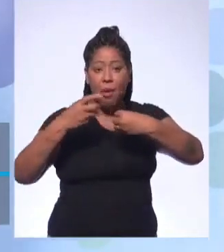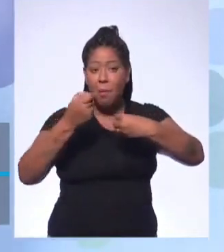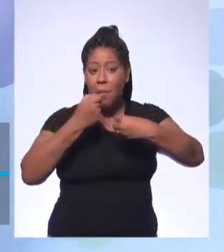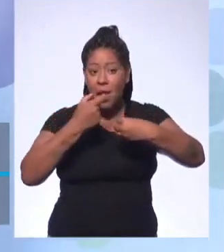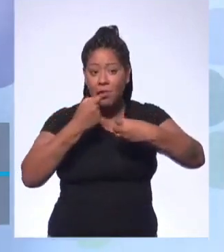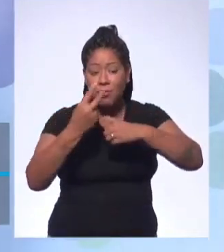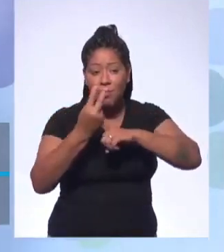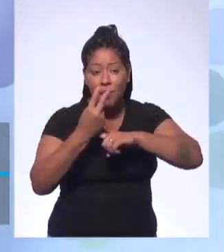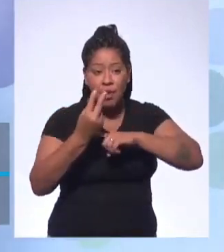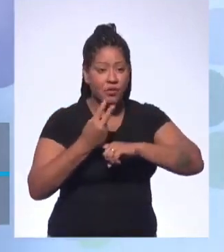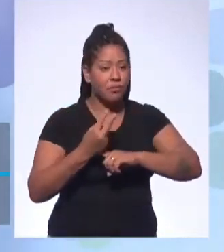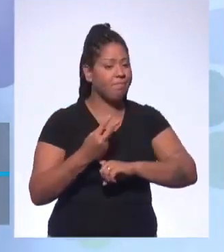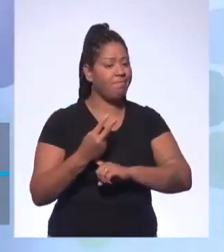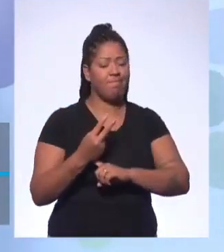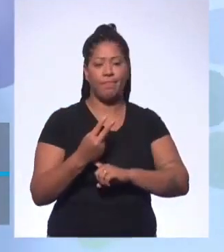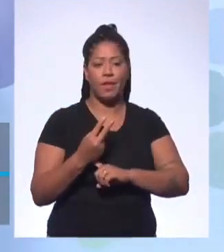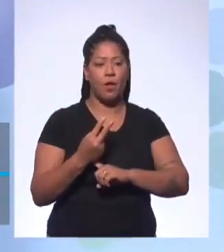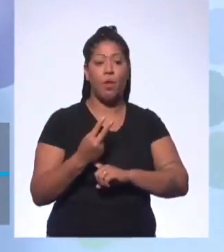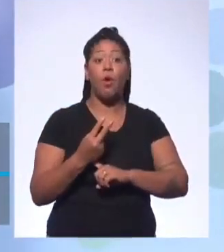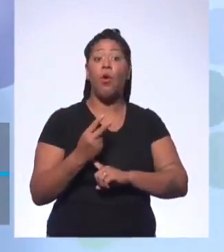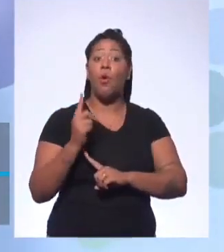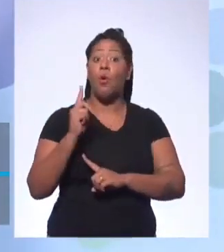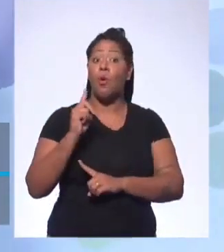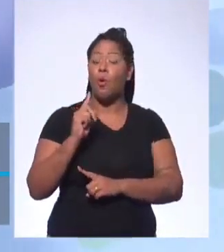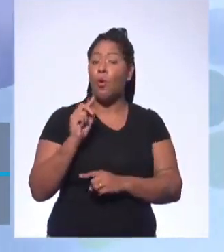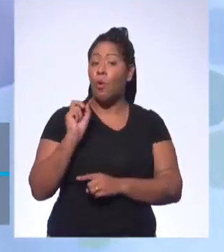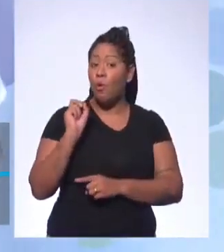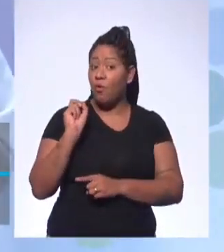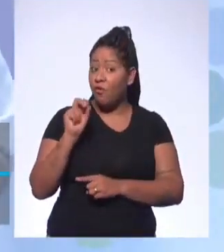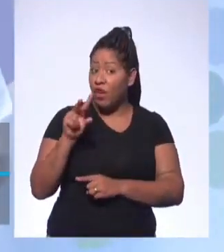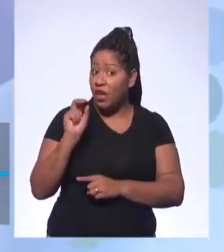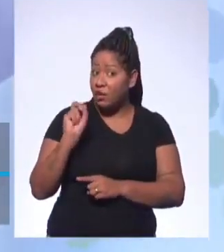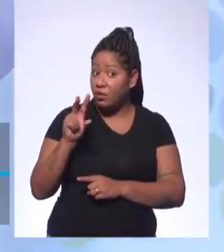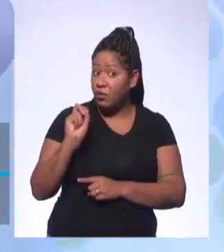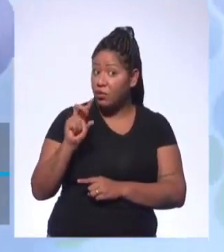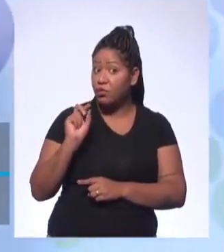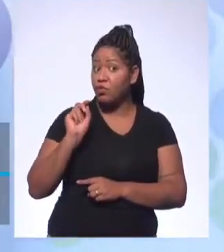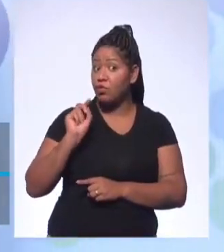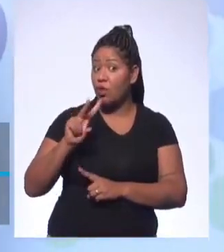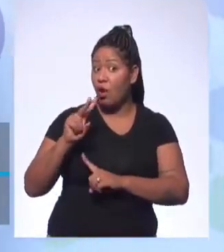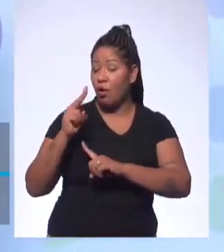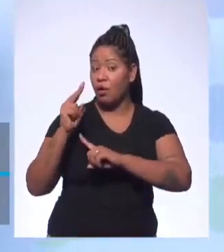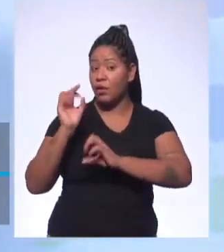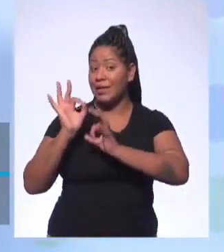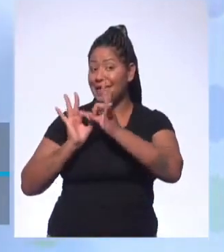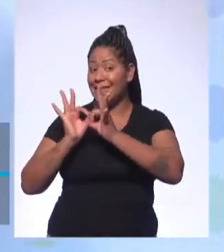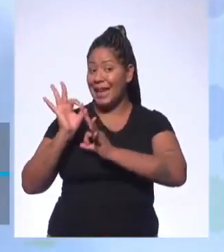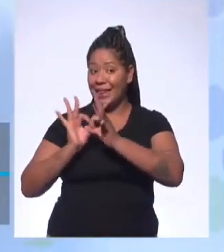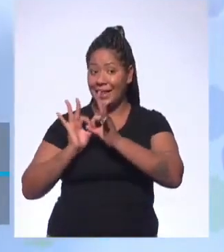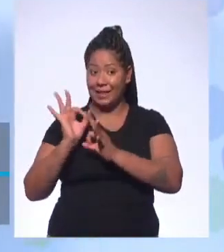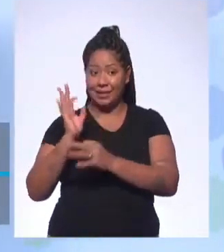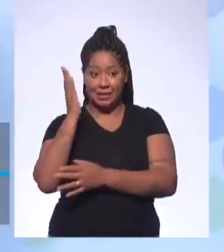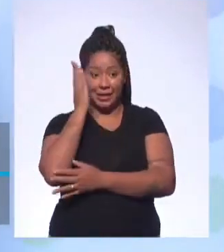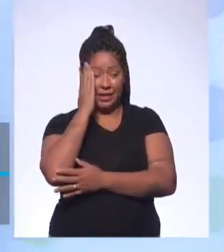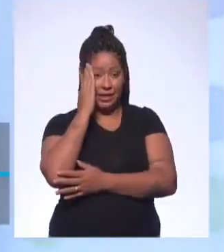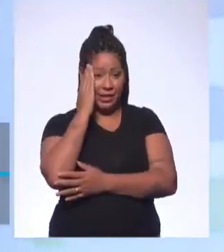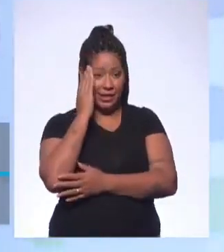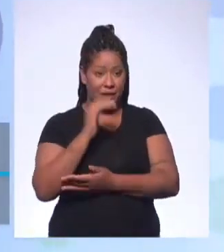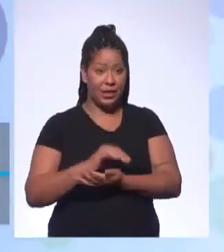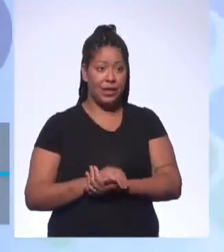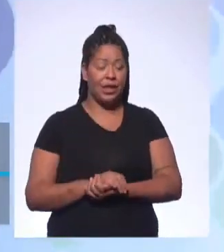tem célula, nós acabamos de ver. Então, né, a gente precisa já começar daí. Tem uma coisa que a gente chama de